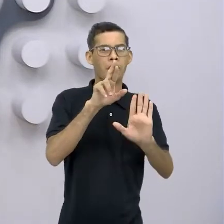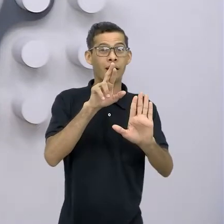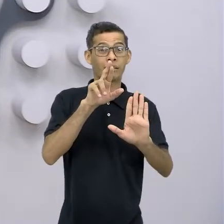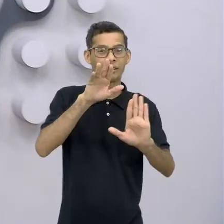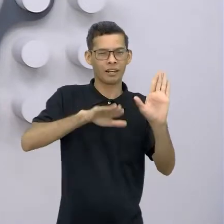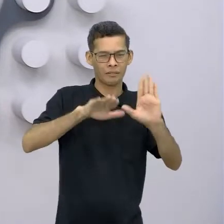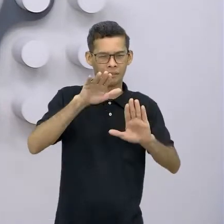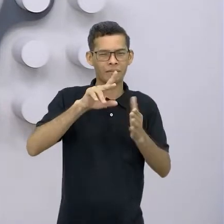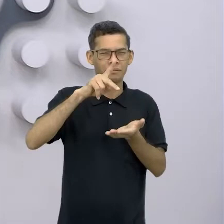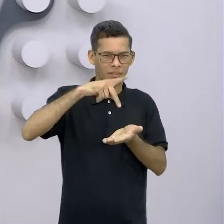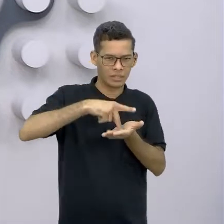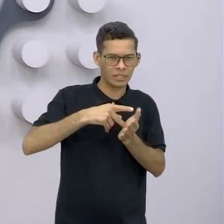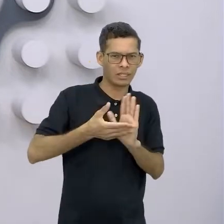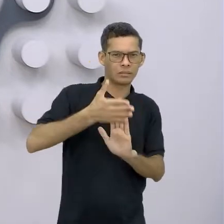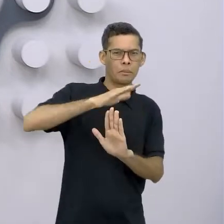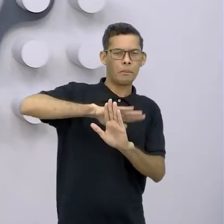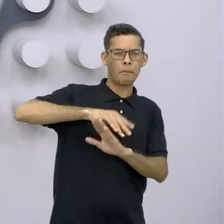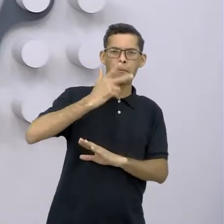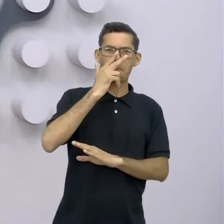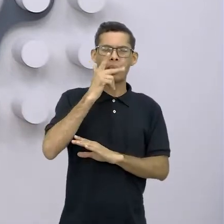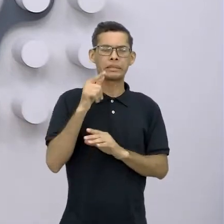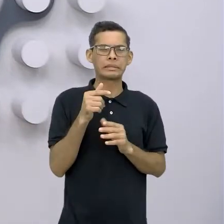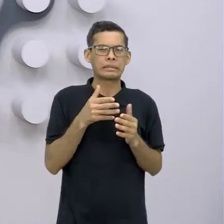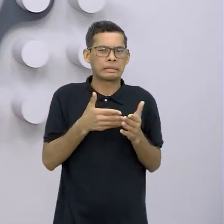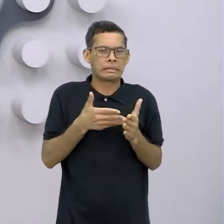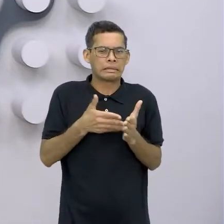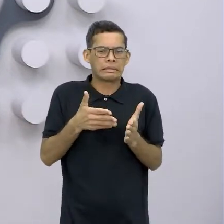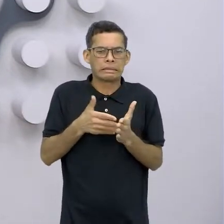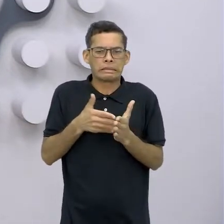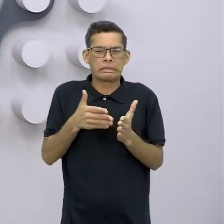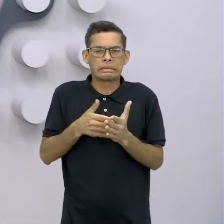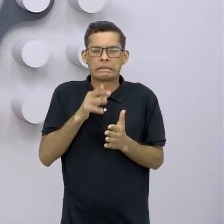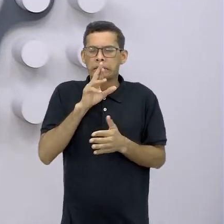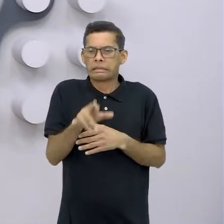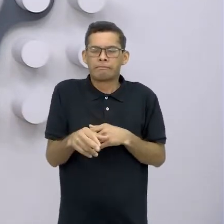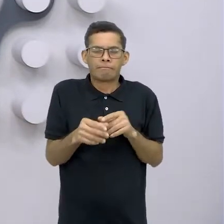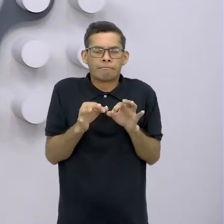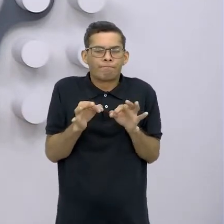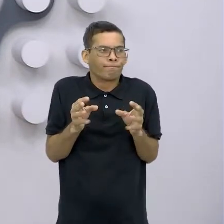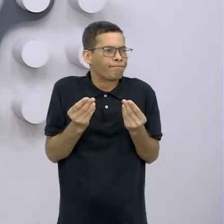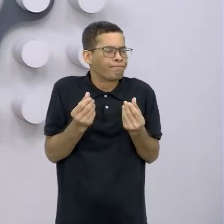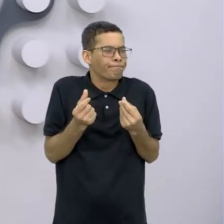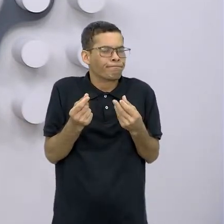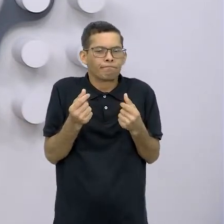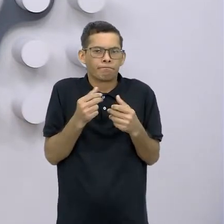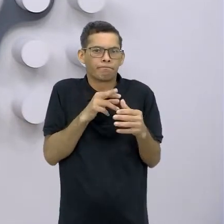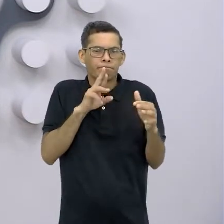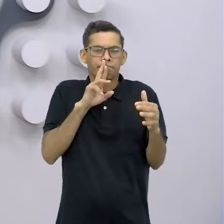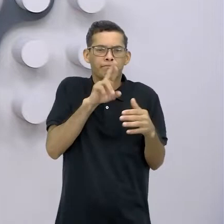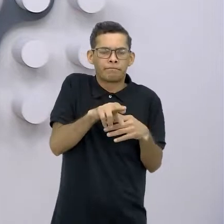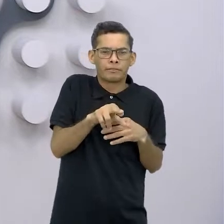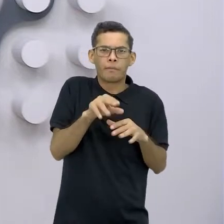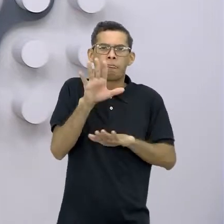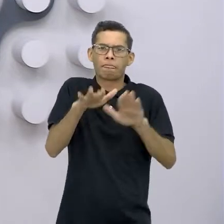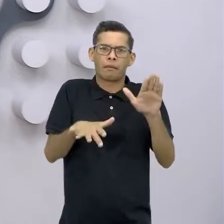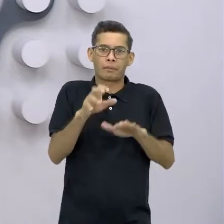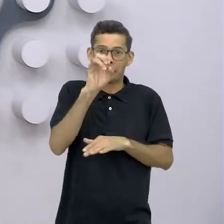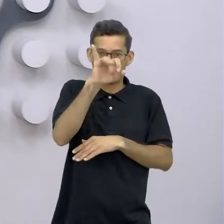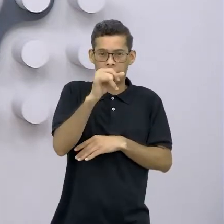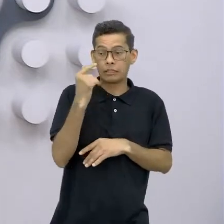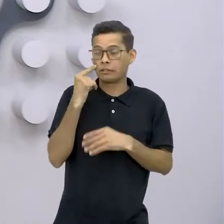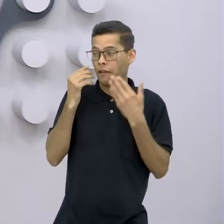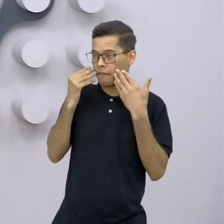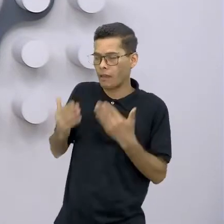estão meio que condicionadas, meio que limitadas pelo ambiente em que elas estão, né? Se elas estão na frente umas